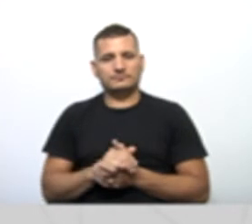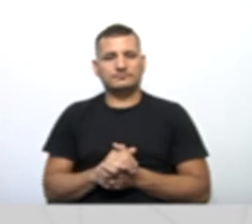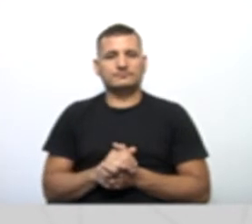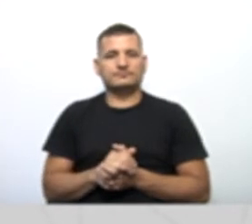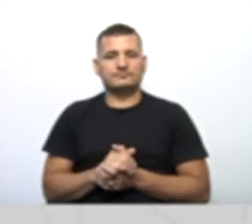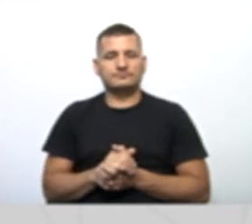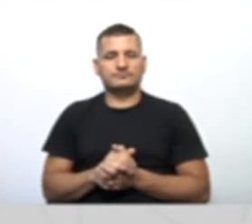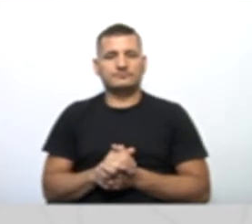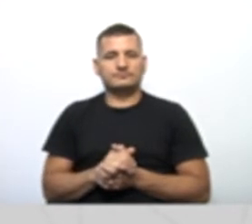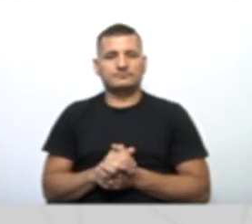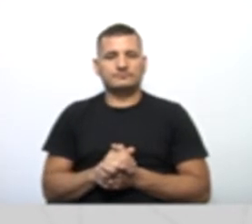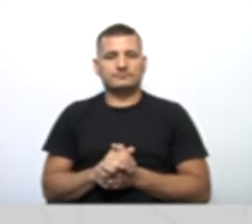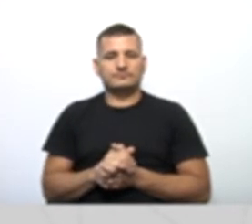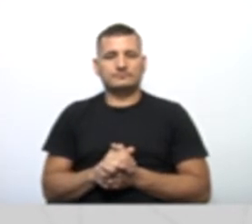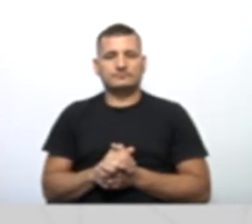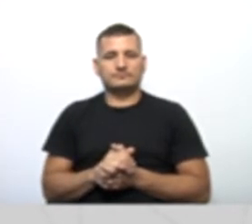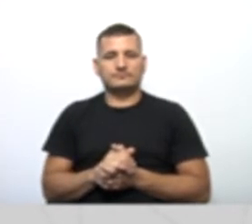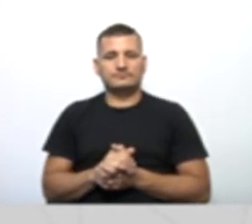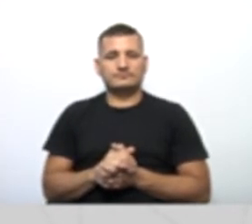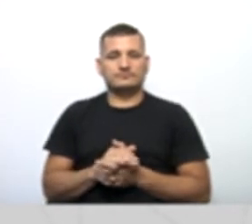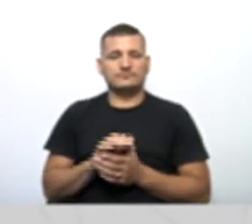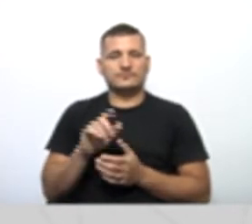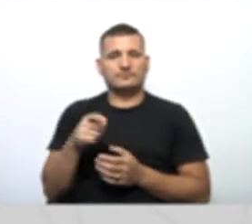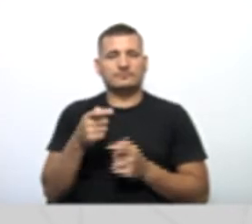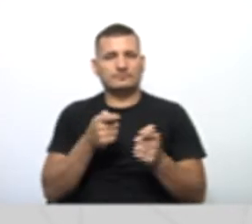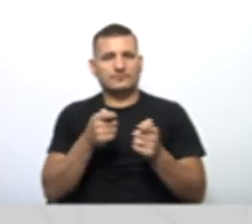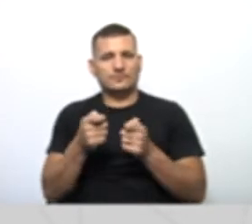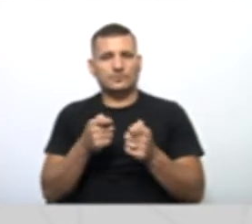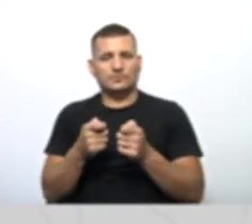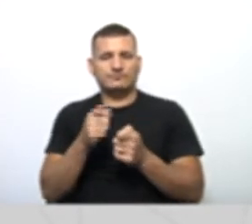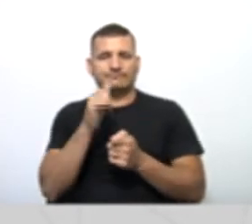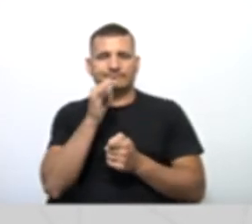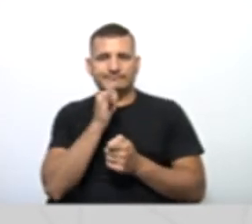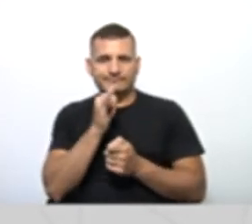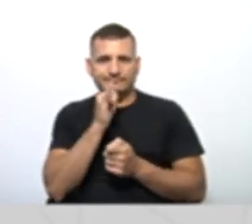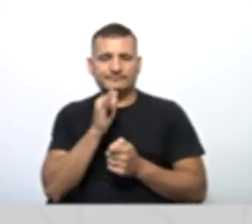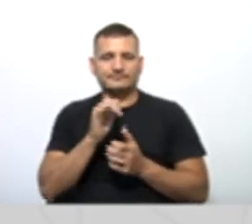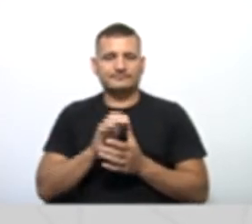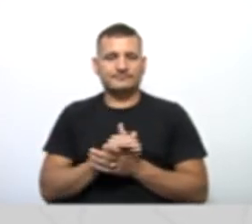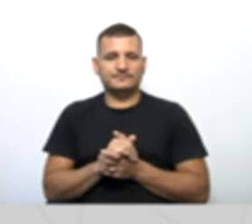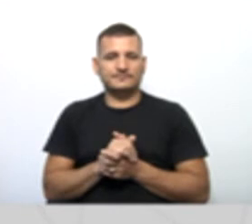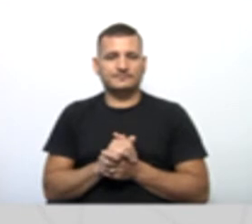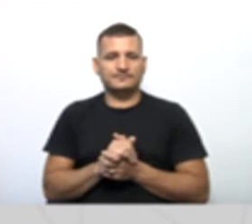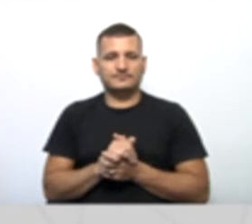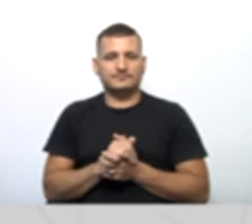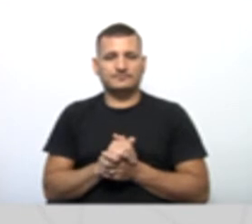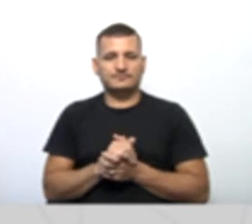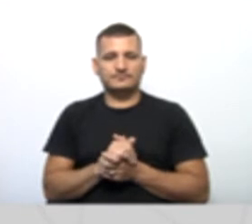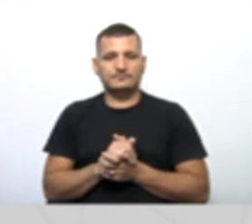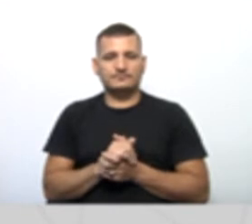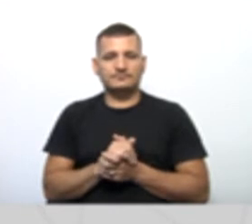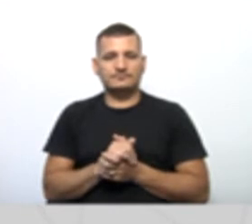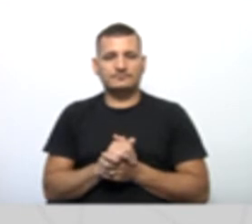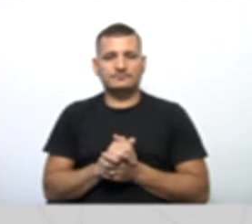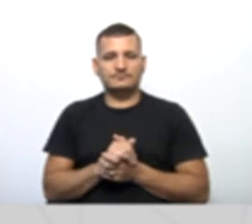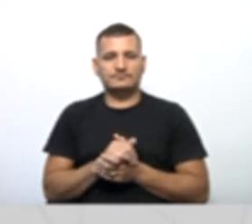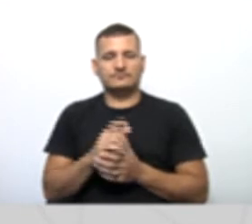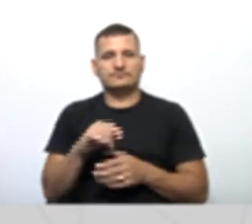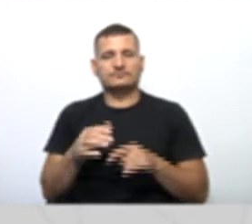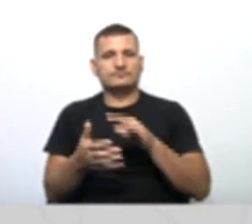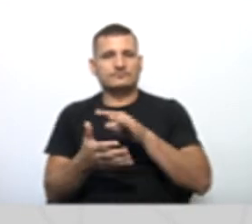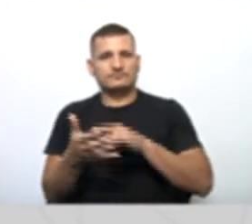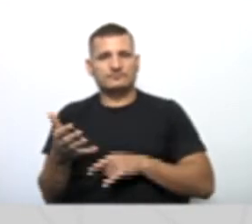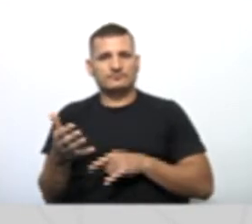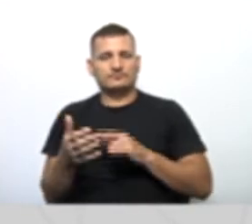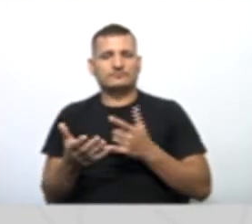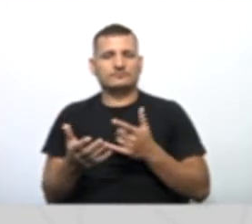E depois, nos controles de versões, né? Que é a parte do documento, a parte do sistema também, tudo tem